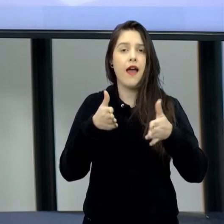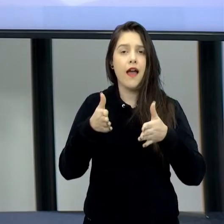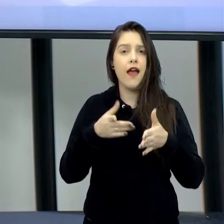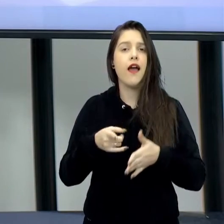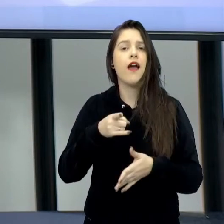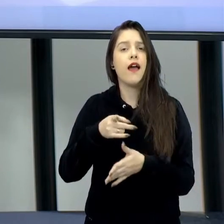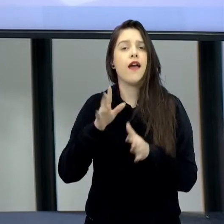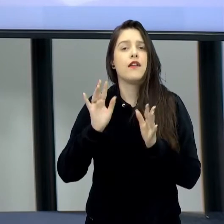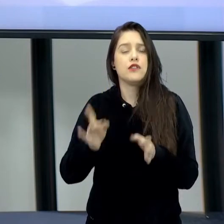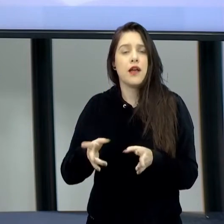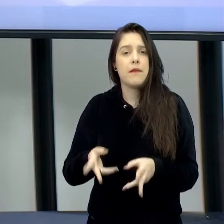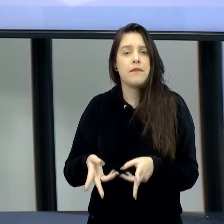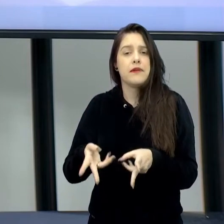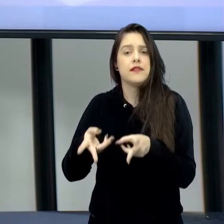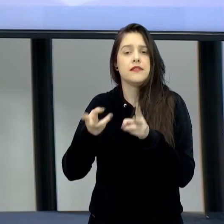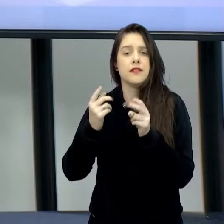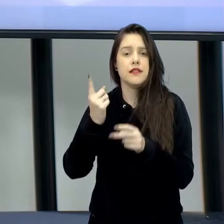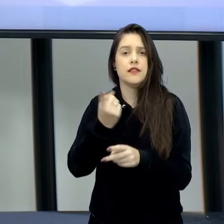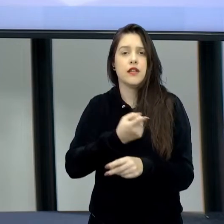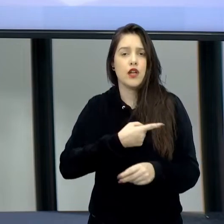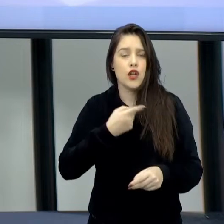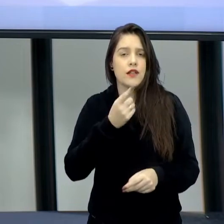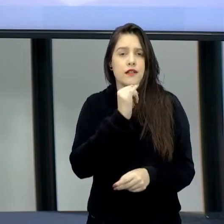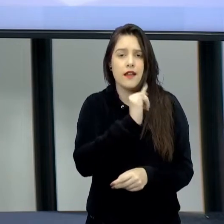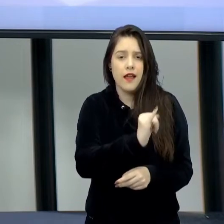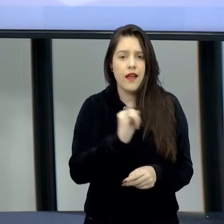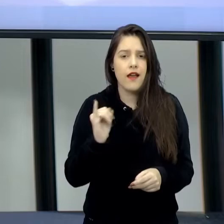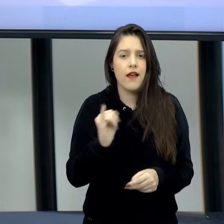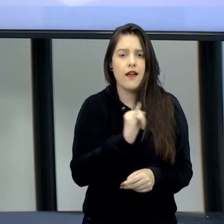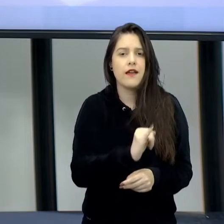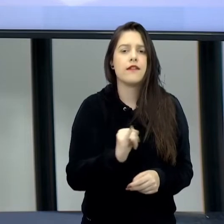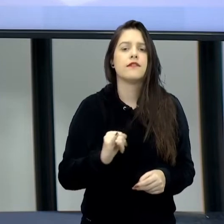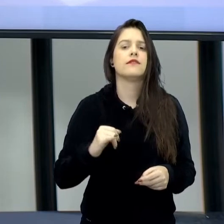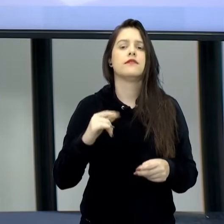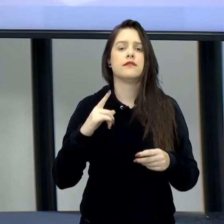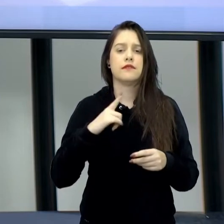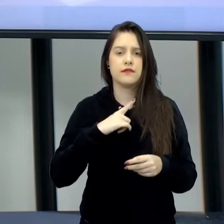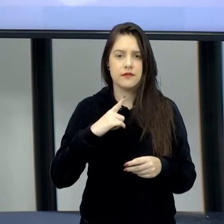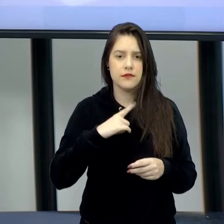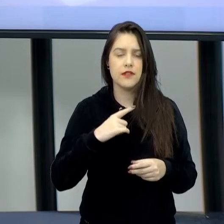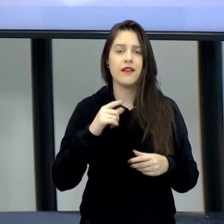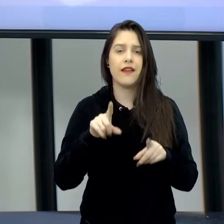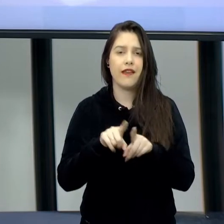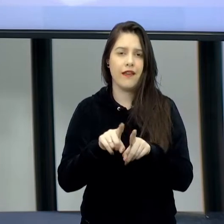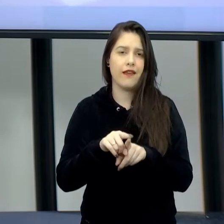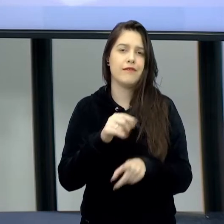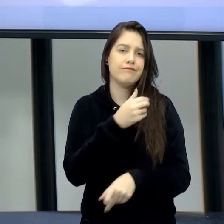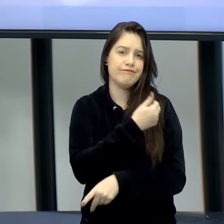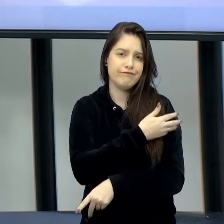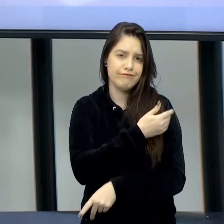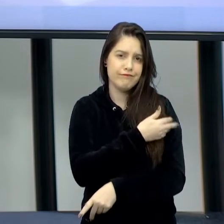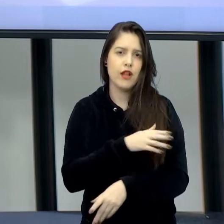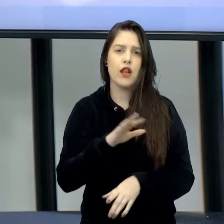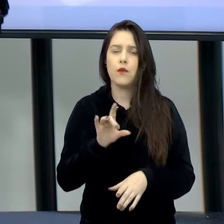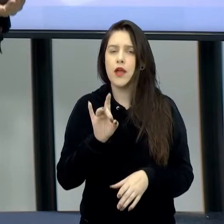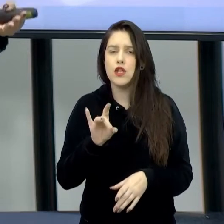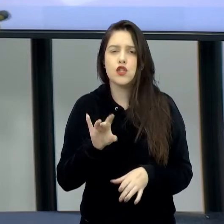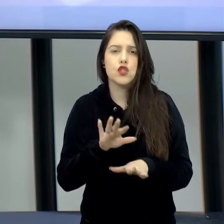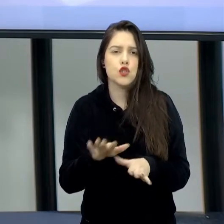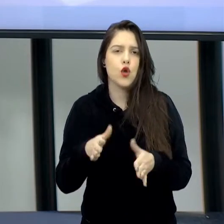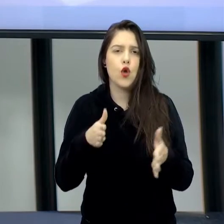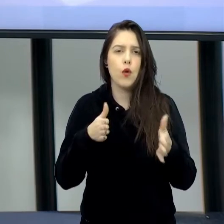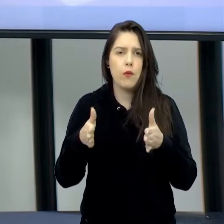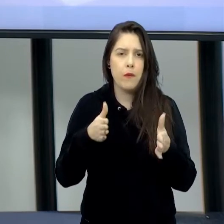já podem perceber que a nossa narrativa ela vai tratar essas questões de preconceitos, não sofridas somente por